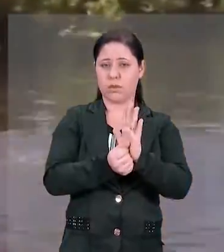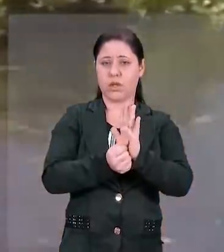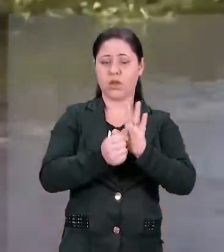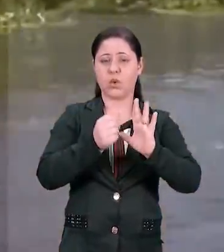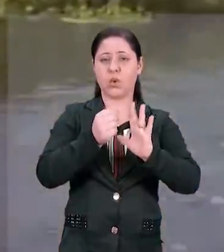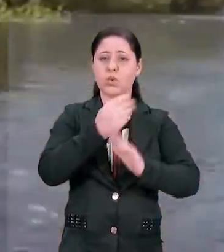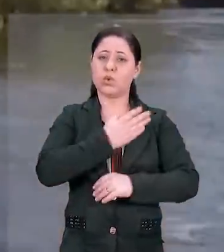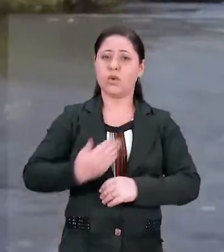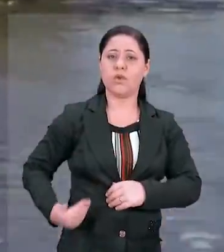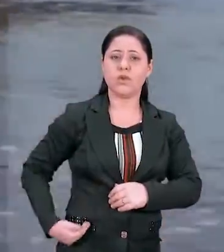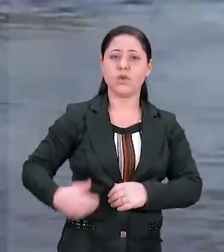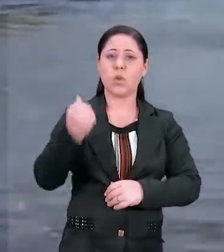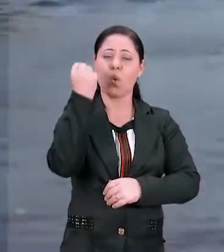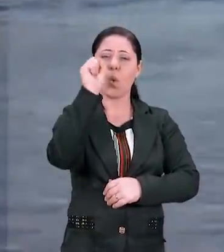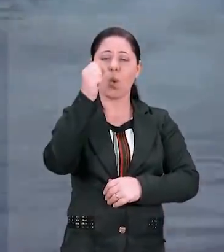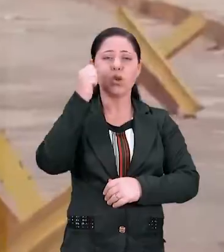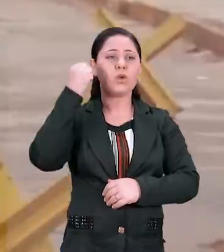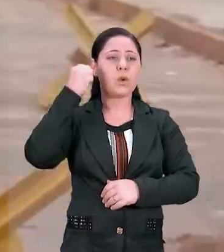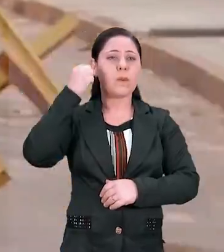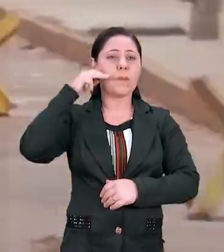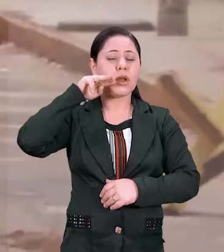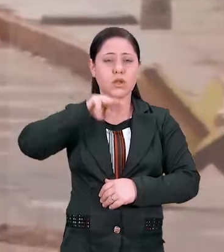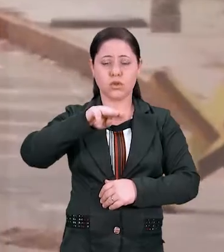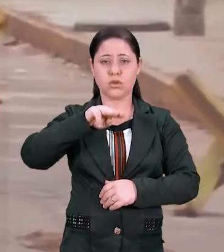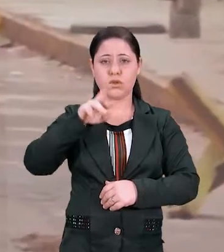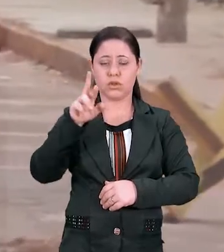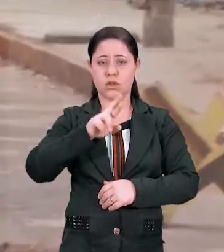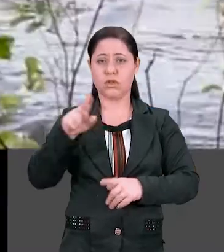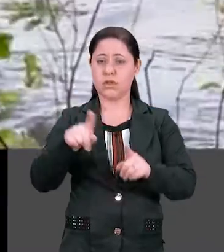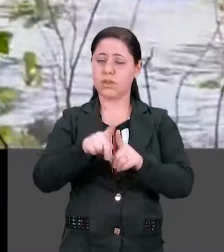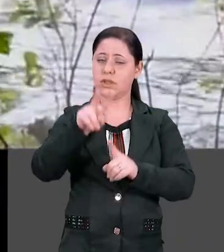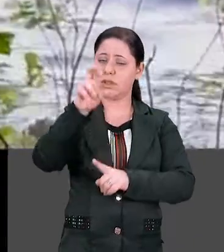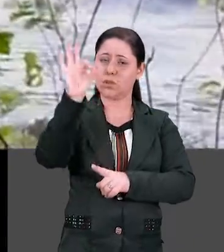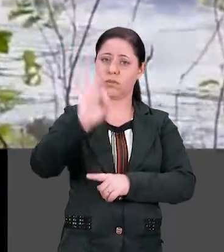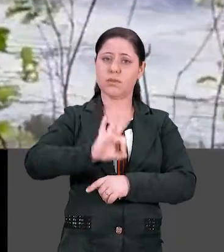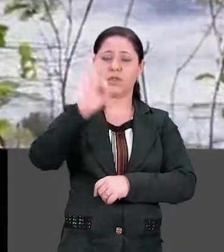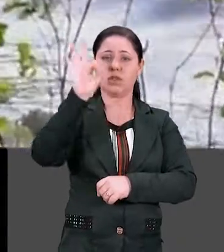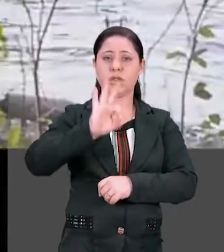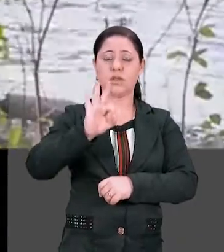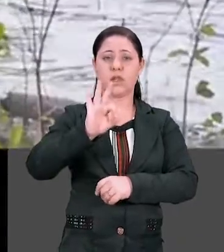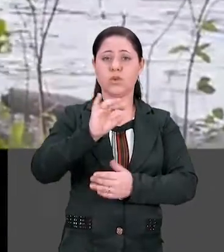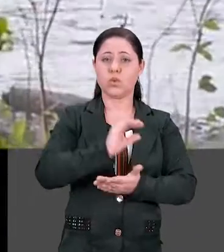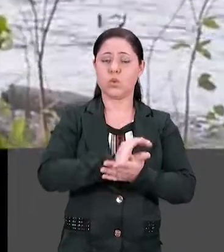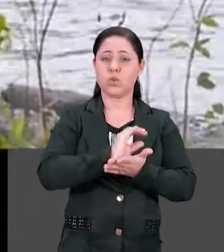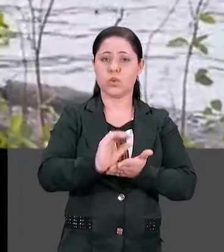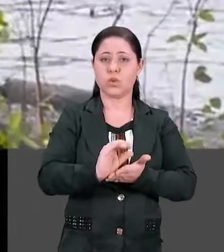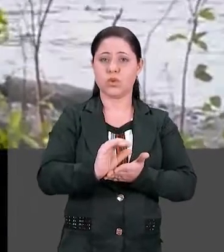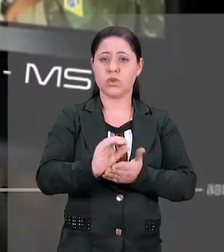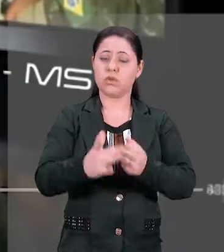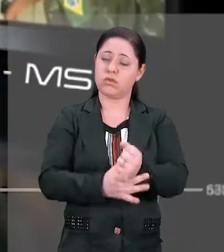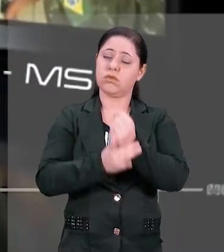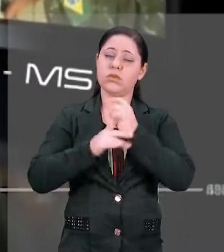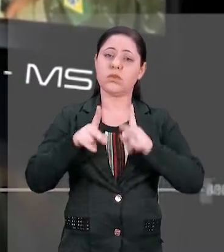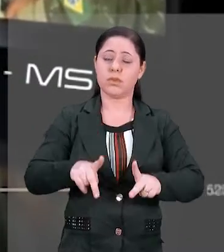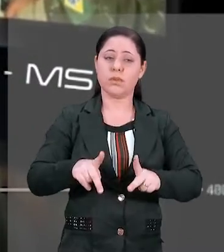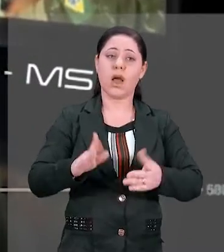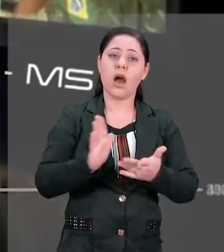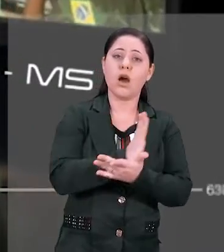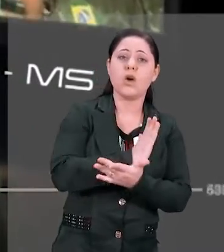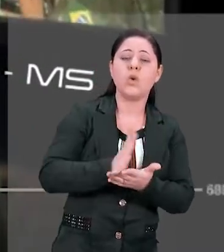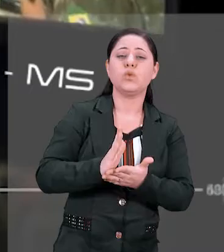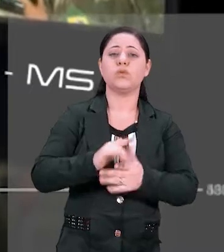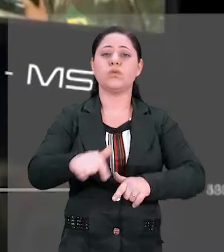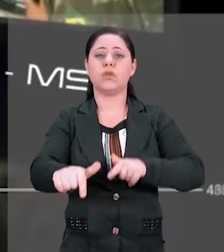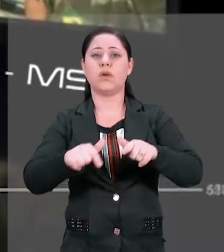apenas R$8 milhões e 5% do Fundo Nacional de Segurança Pública. Algumas